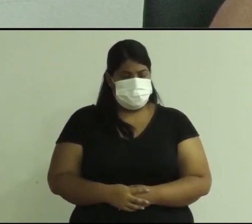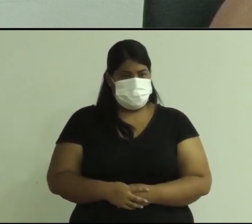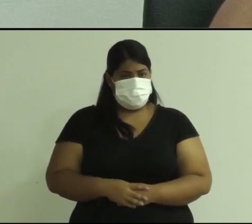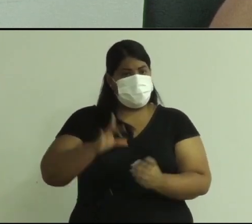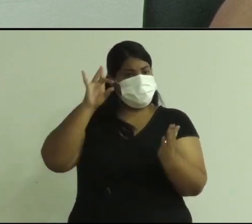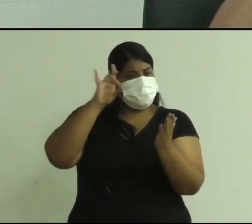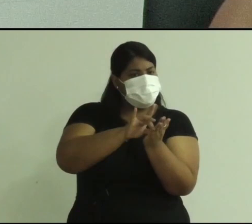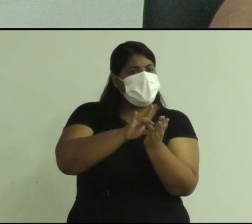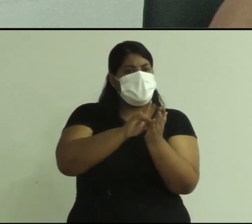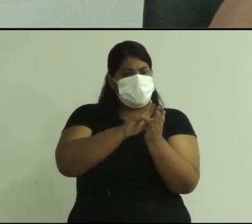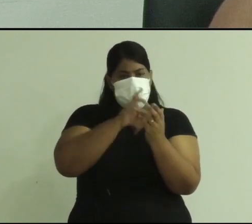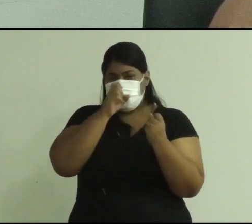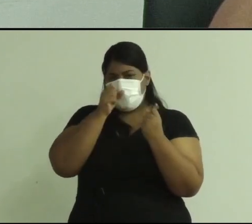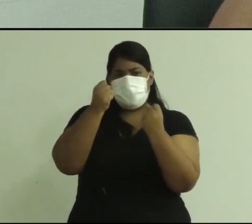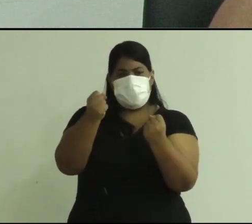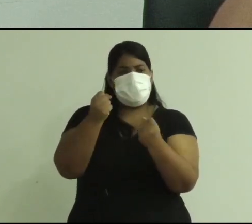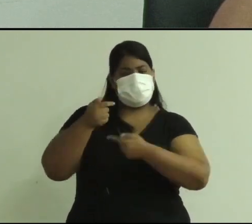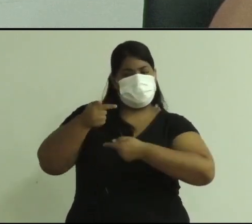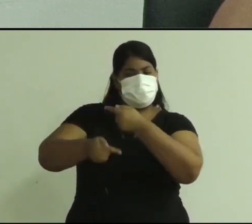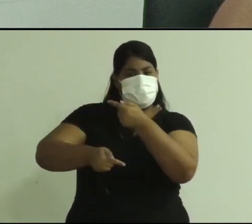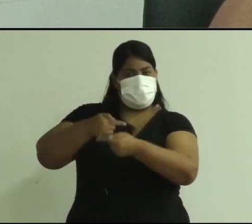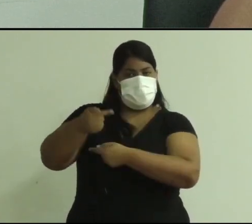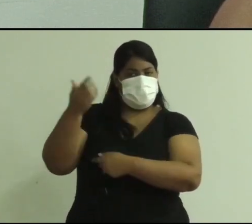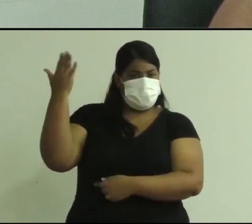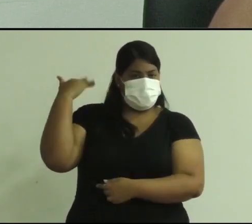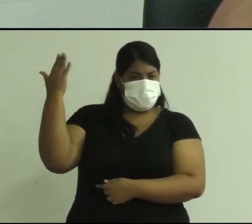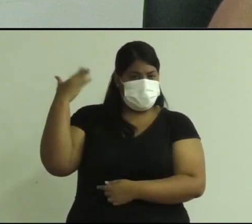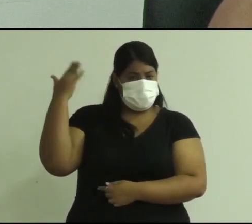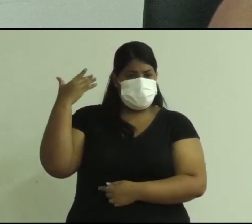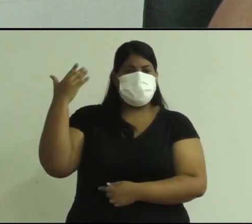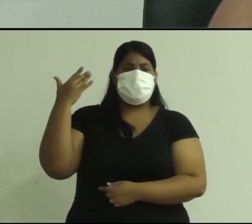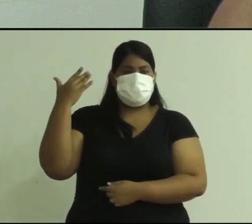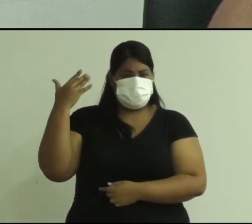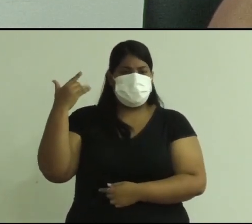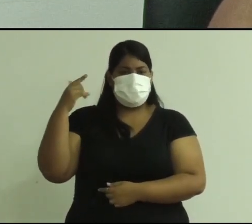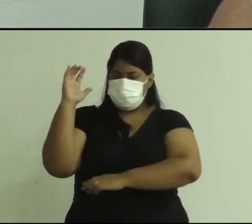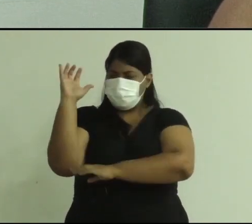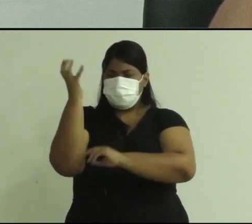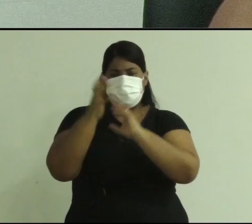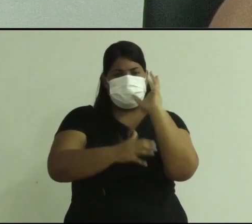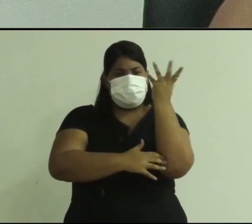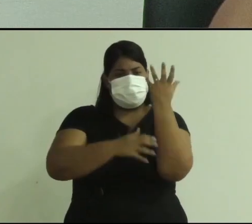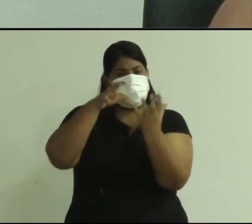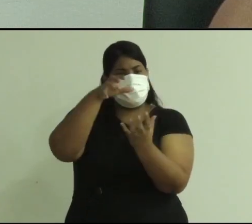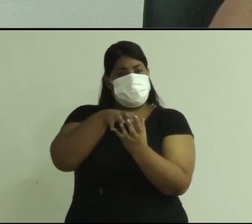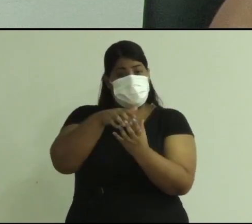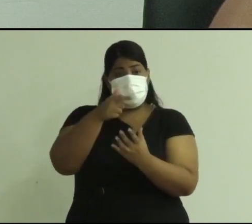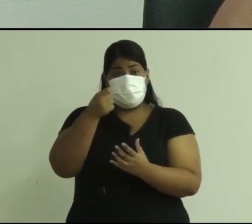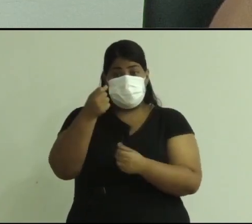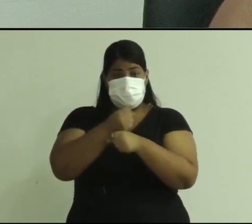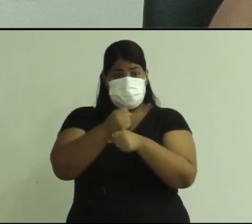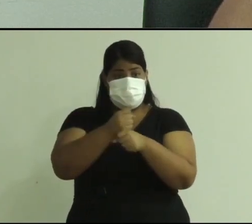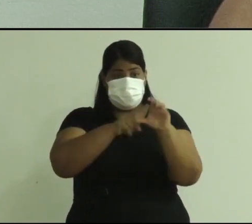Reafirmo com toda a minha força ancestral de todos os biomas de Pernambuco que nesses 200 anos de independência do